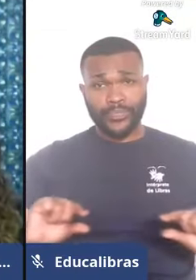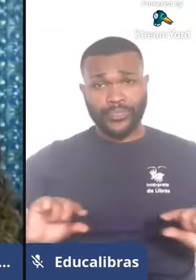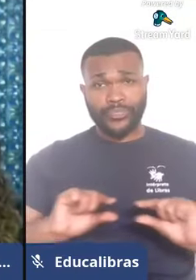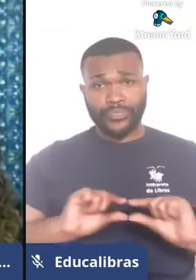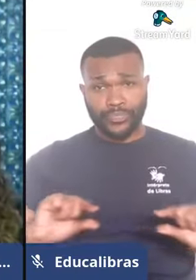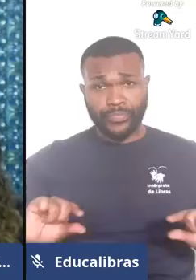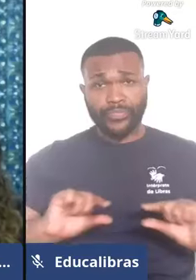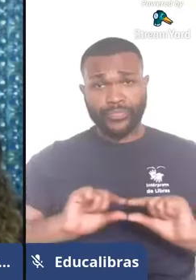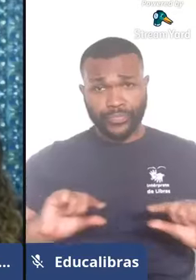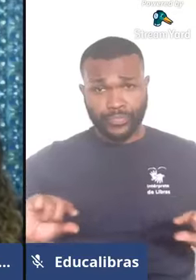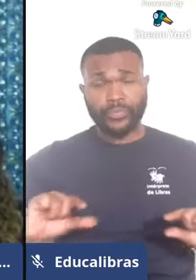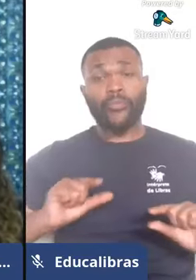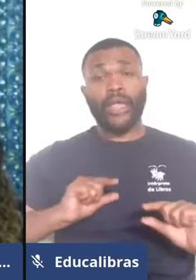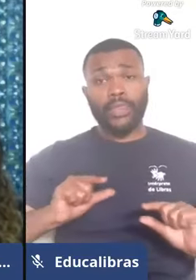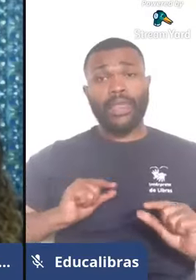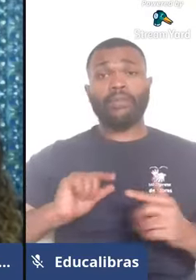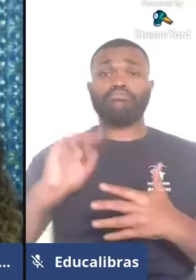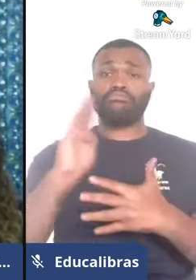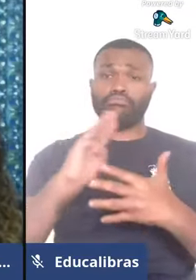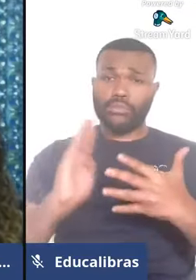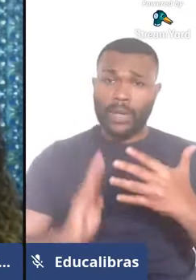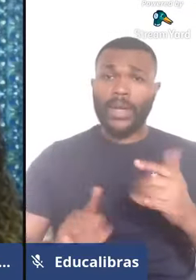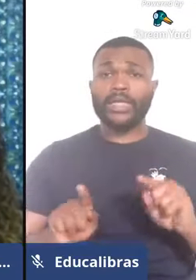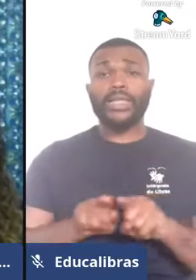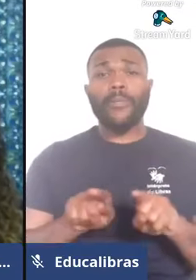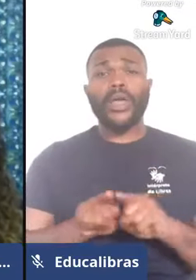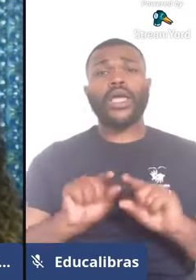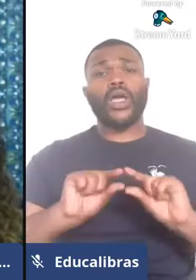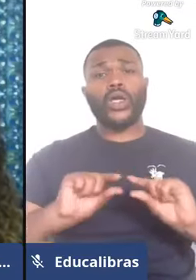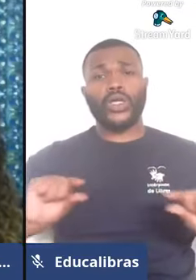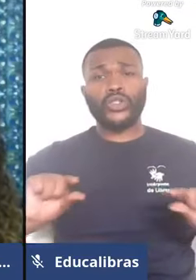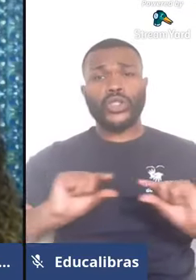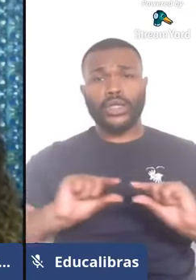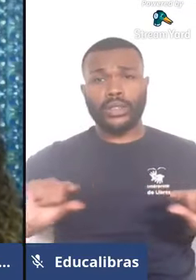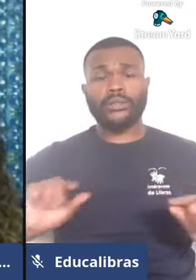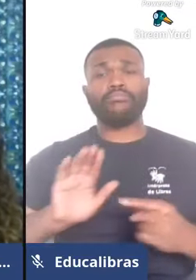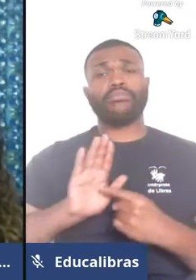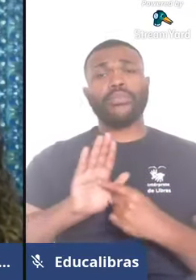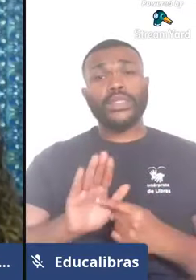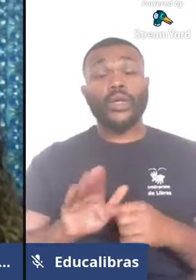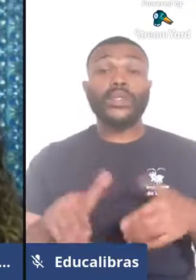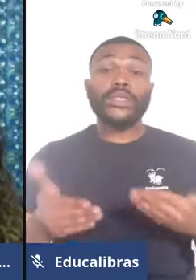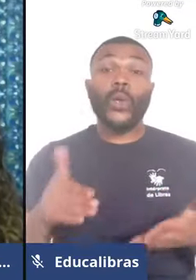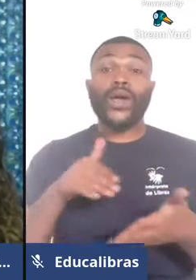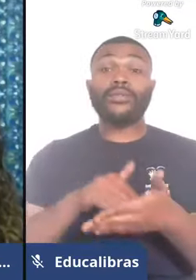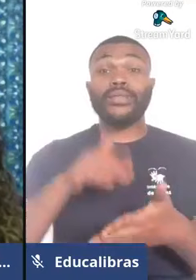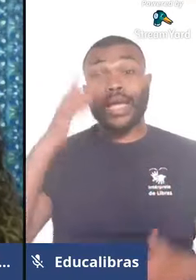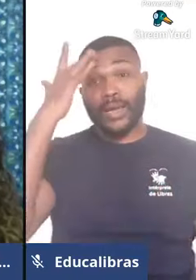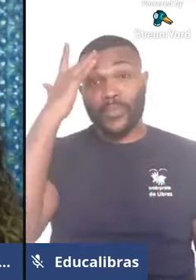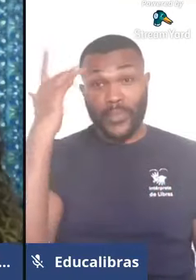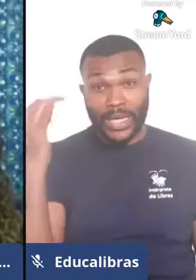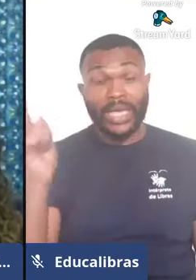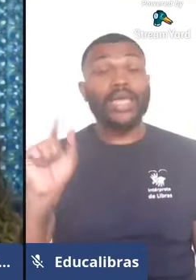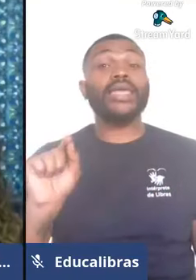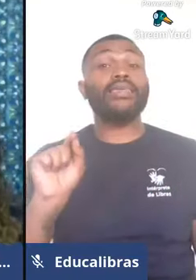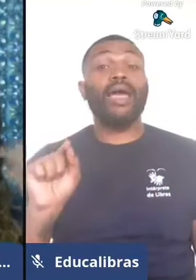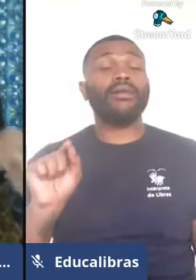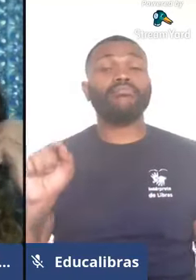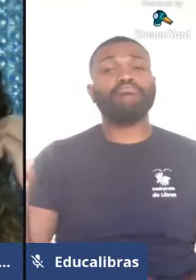gente tem libras e legenda nas transmissões. Então é isso, até amanhã. Amanhã, quem quer mesmo?